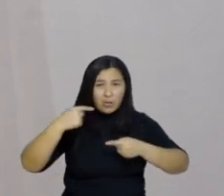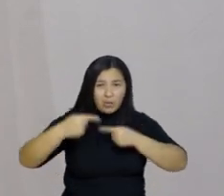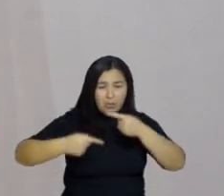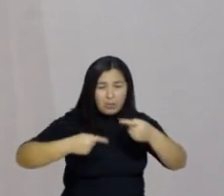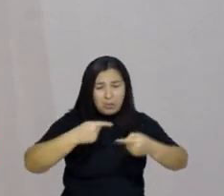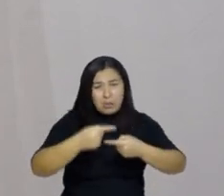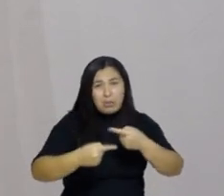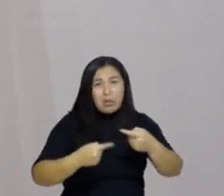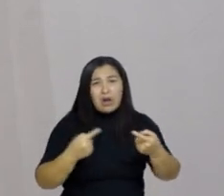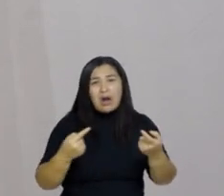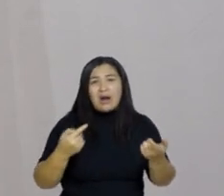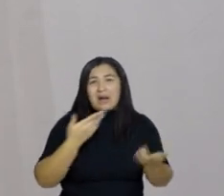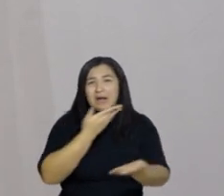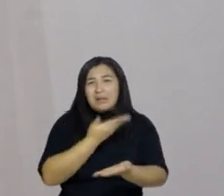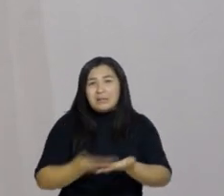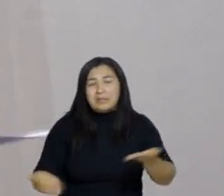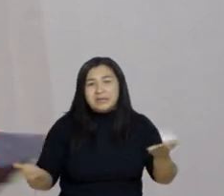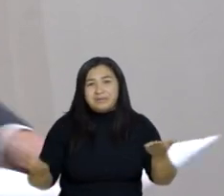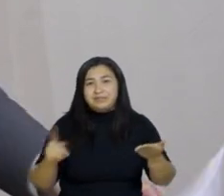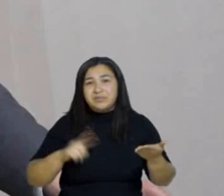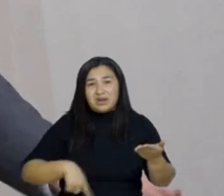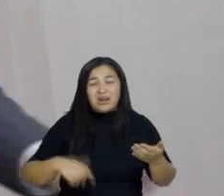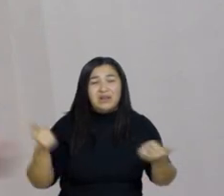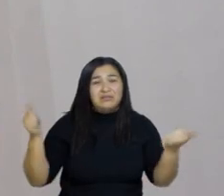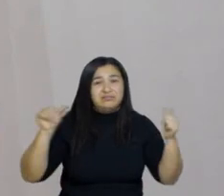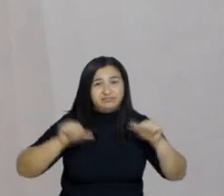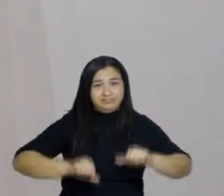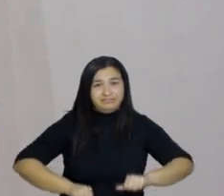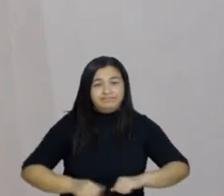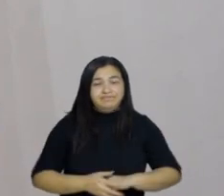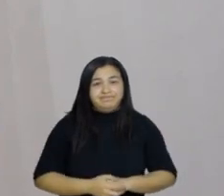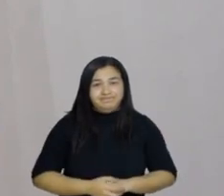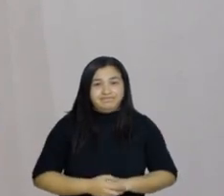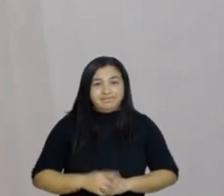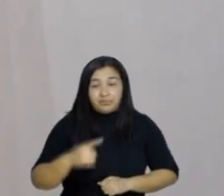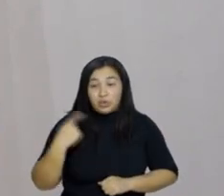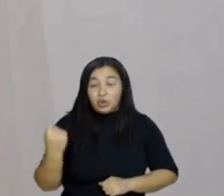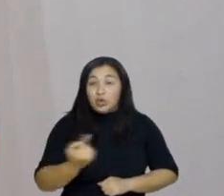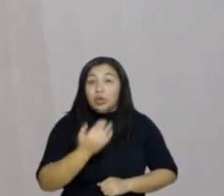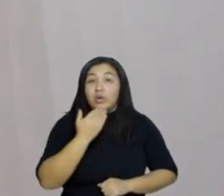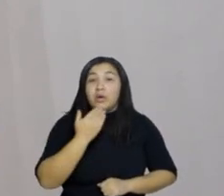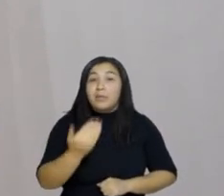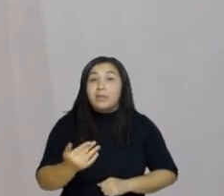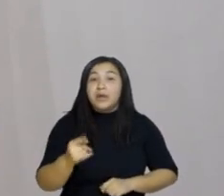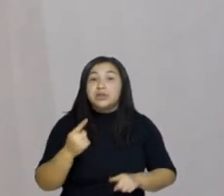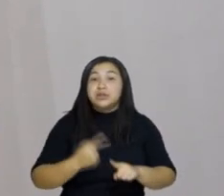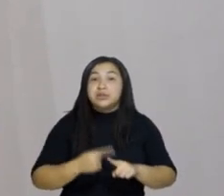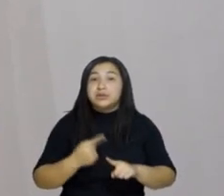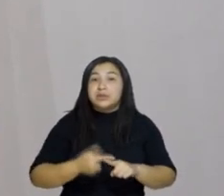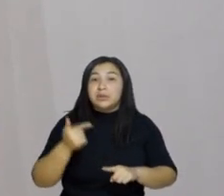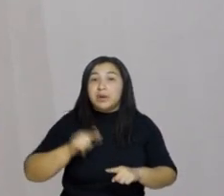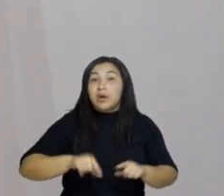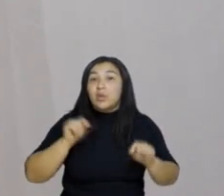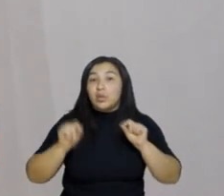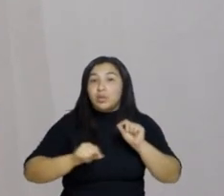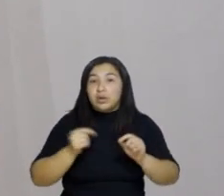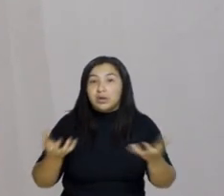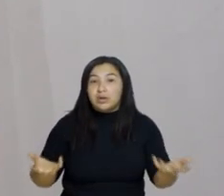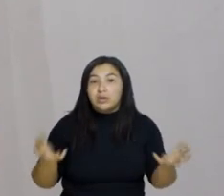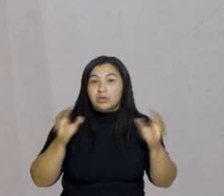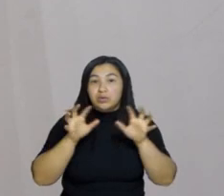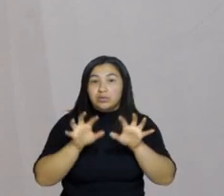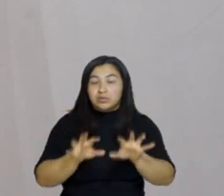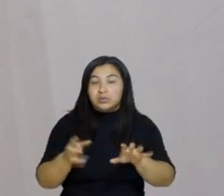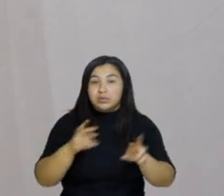do veículo. Isso é muito ruim. Nós solicitamos também a inclusão da